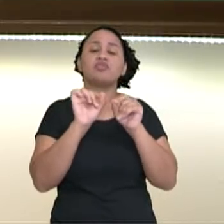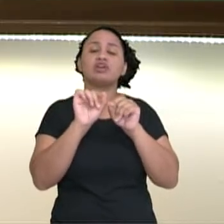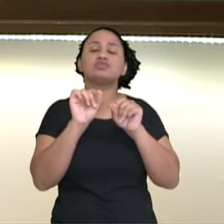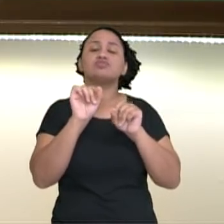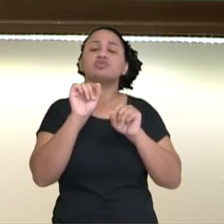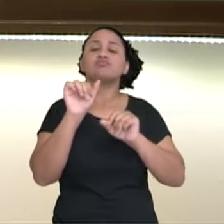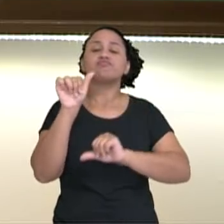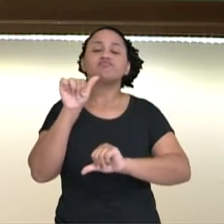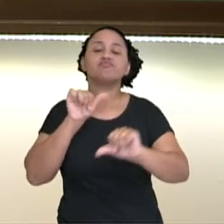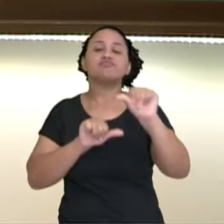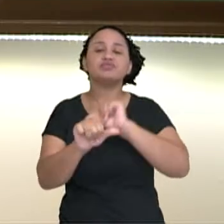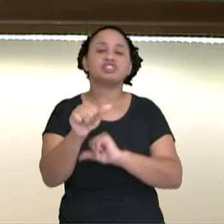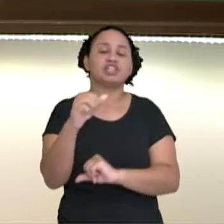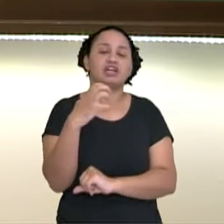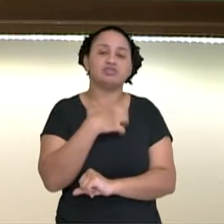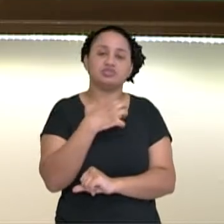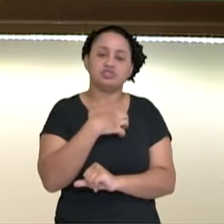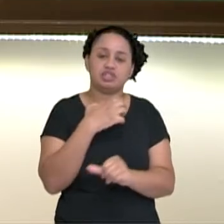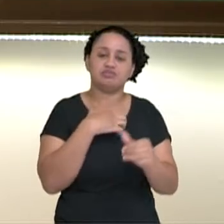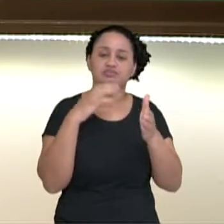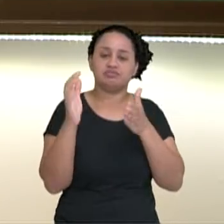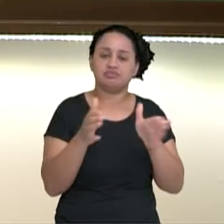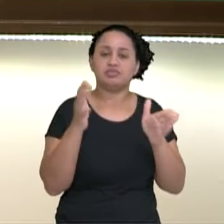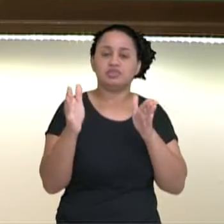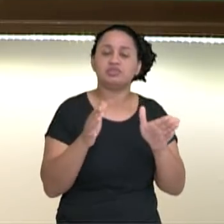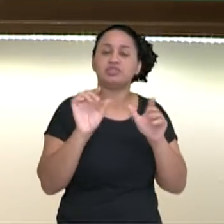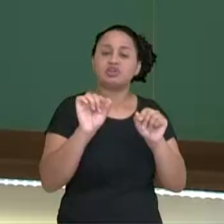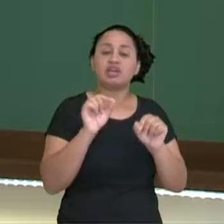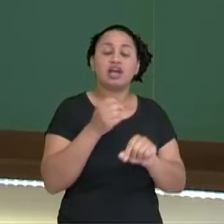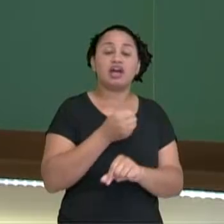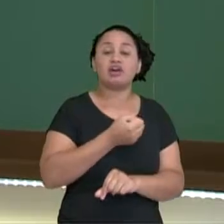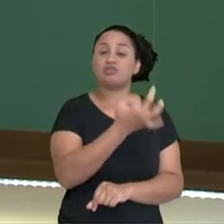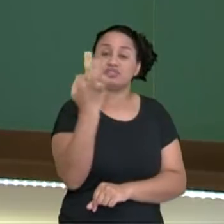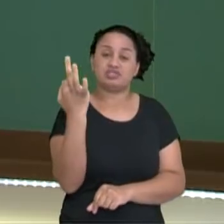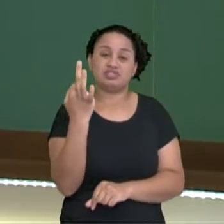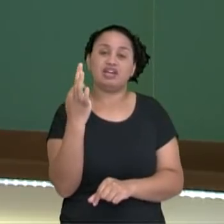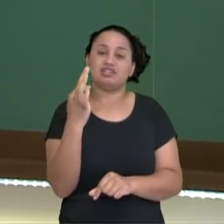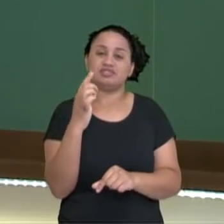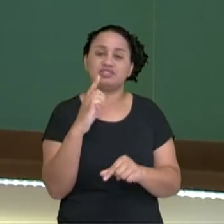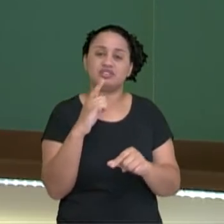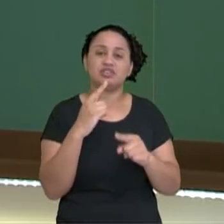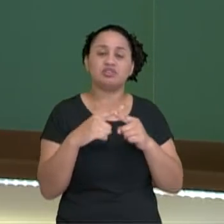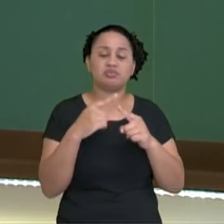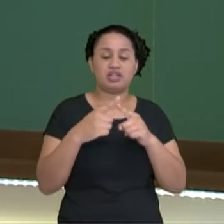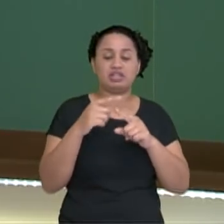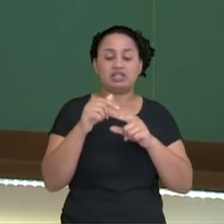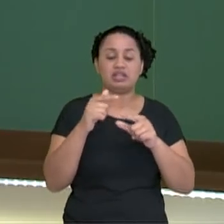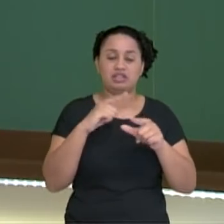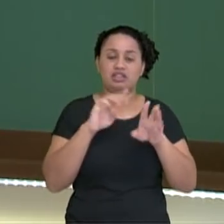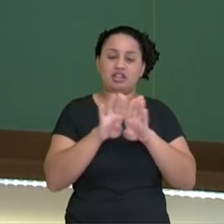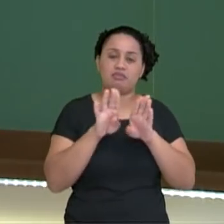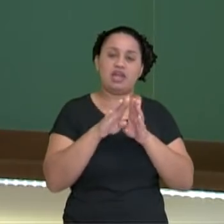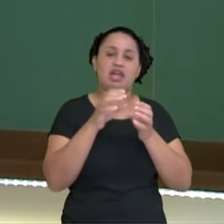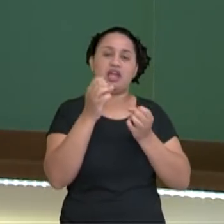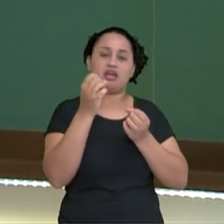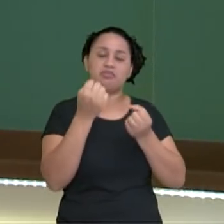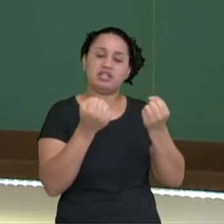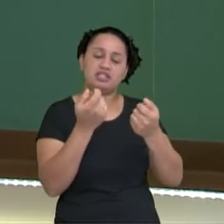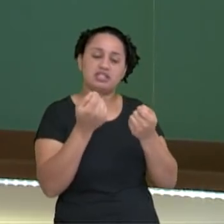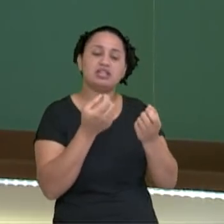mudando, né, através dessa forma de produzir, a quantidade de materiais que vão ter que ser transportados, vão ter que